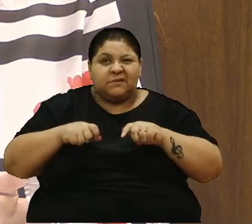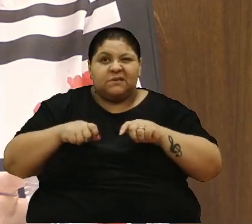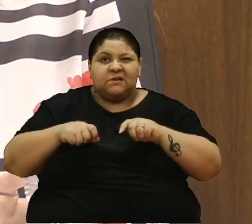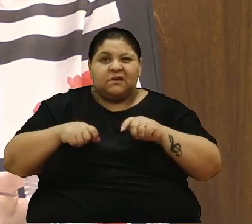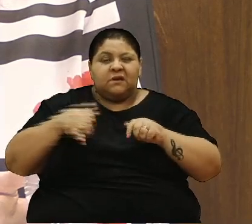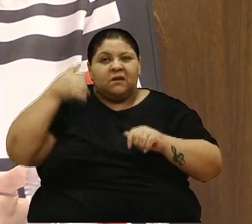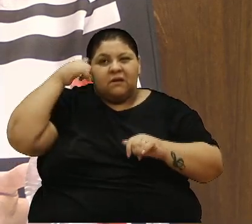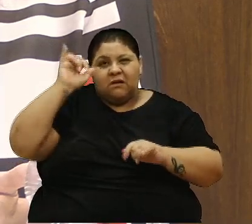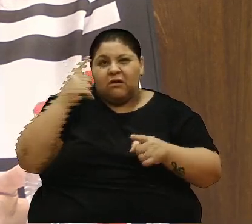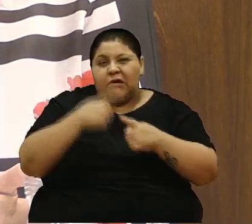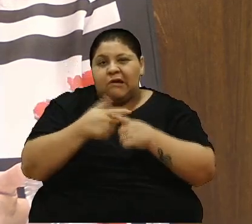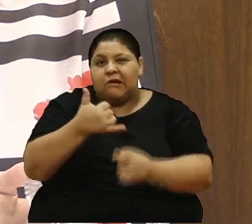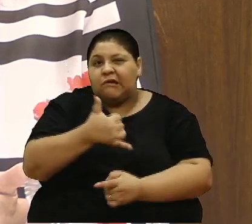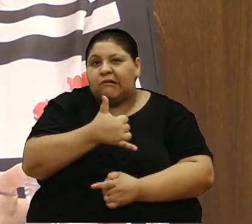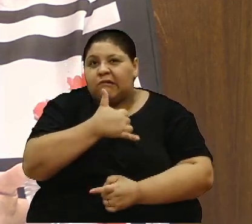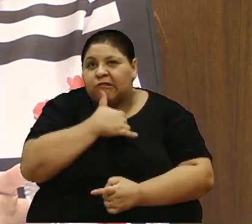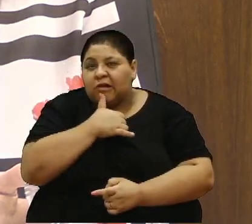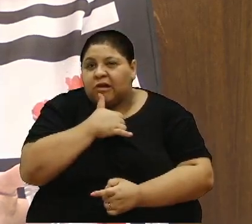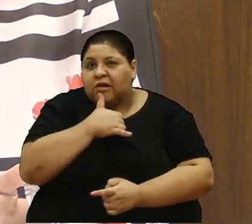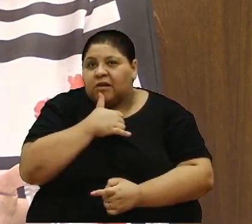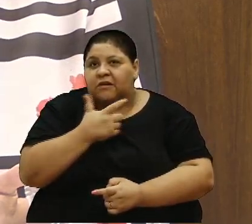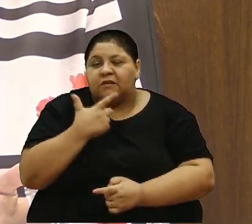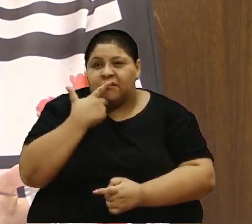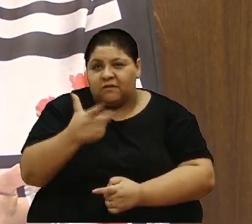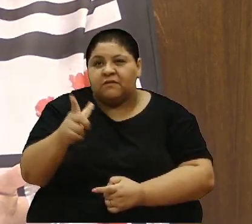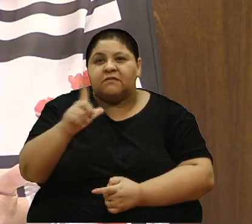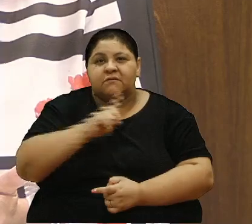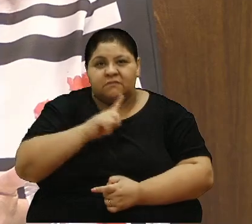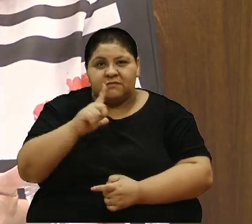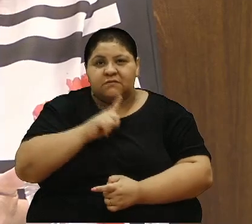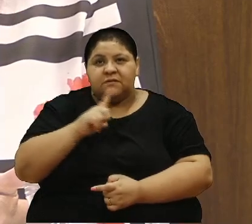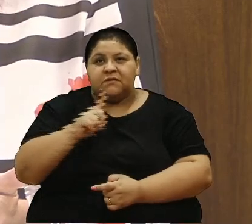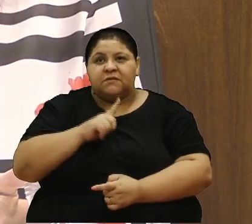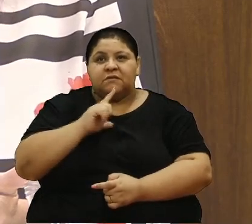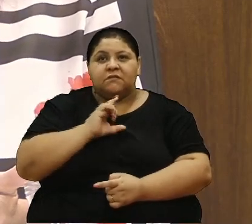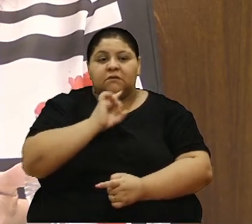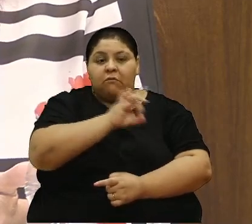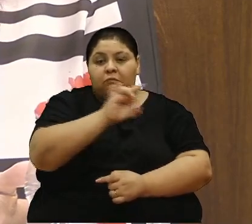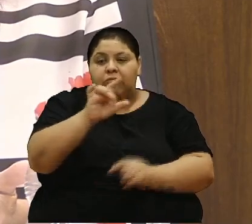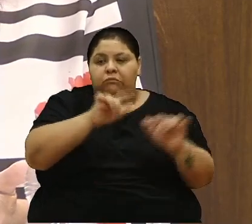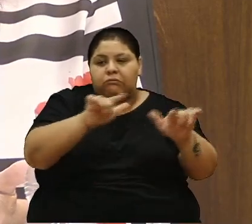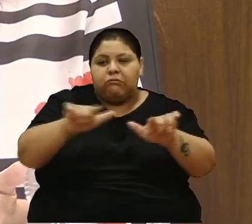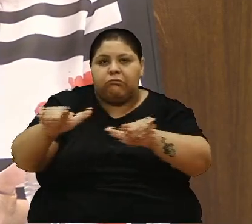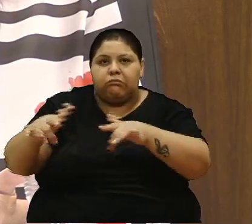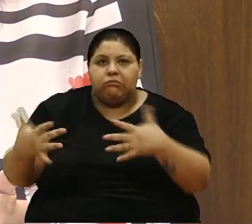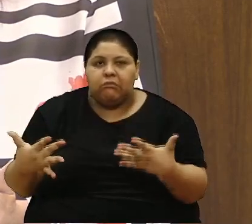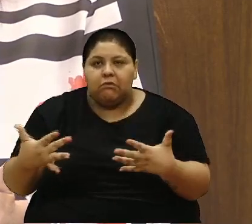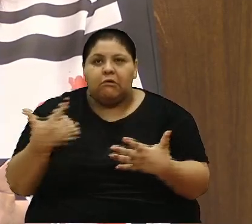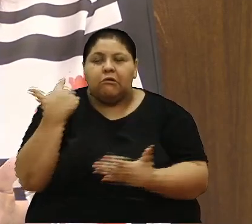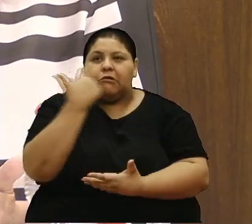senão, infelizmente, a gente reforça que a gente tem que estar em determinados espaços e